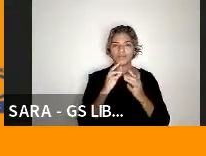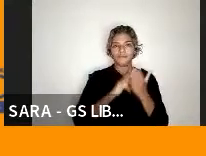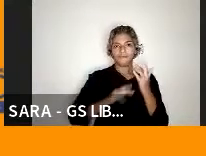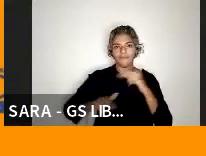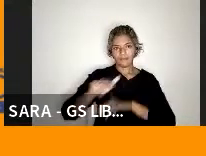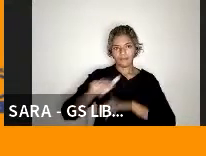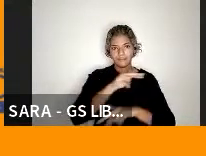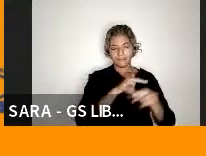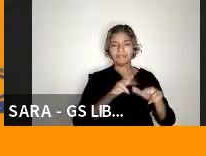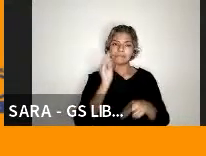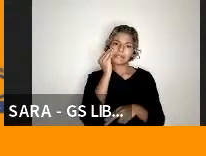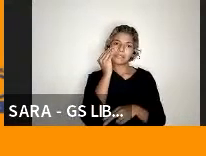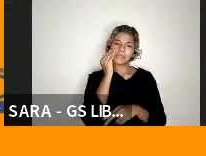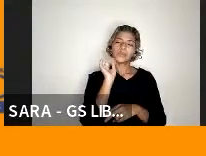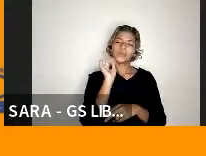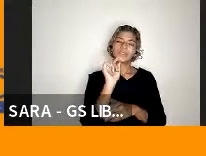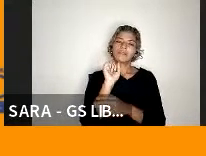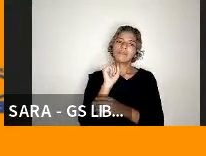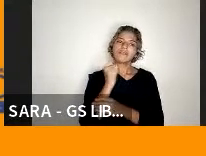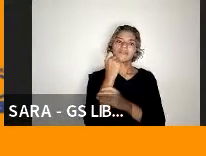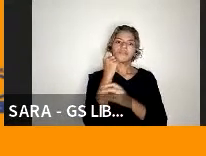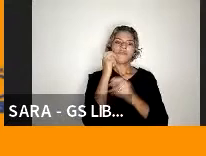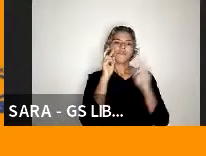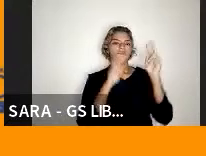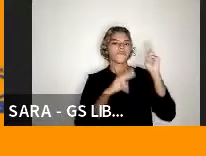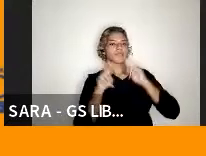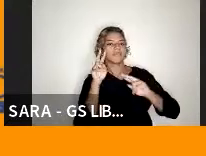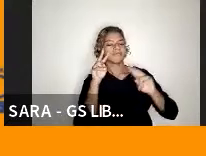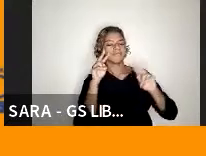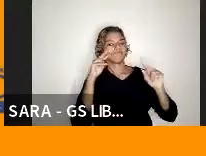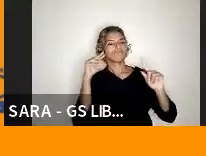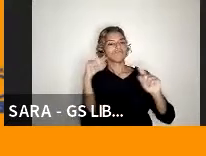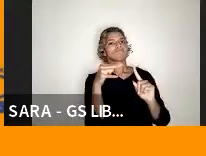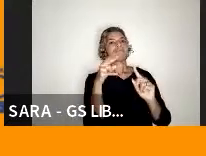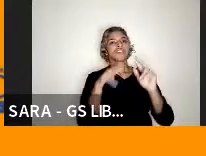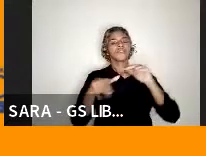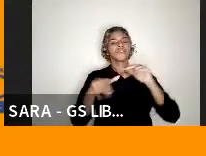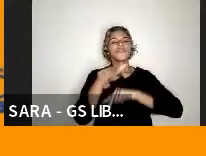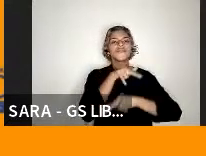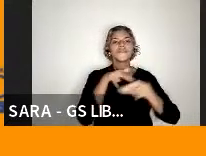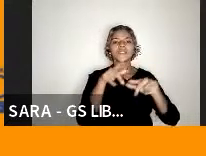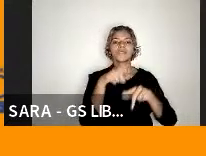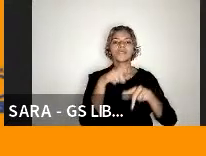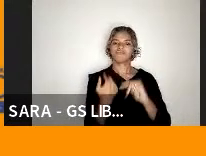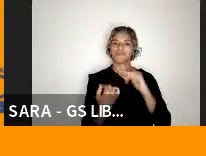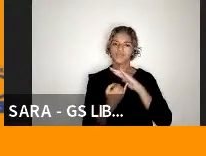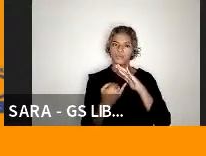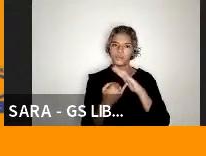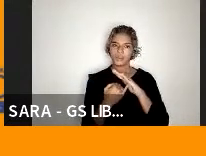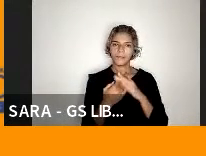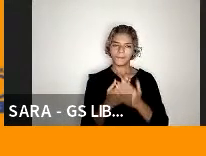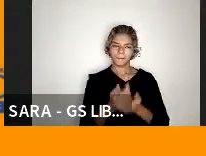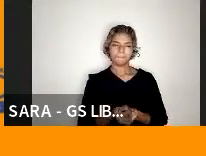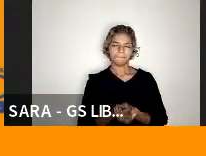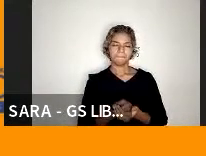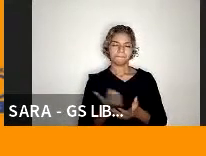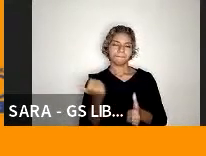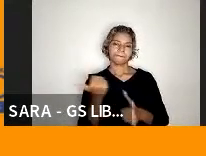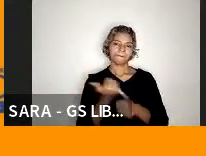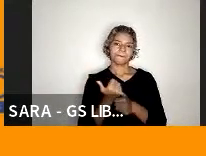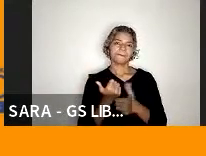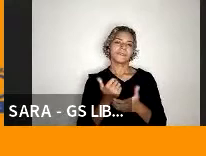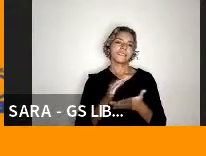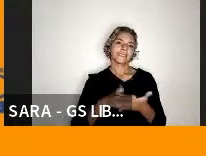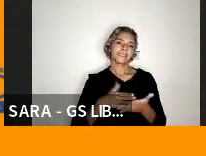tentando garantir visibilidade, né, para a diversidade da nossa instituição, né, e com corpos